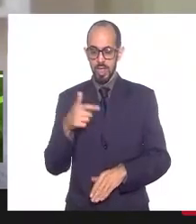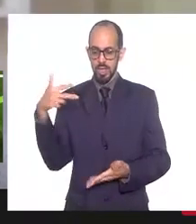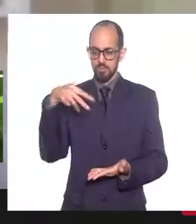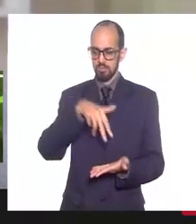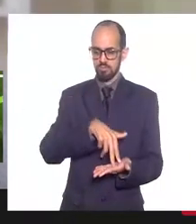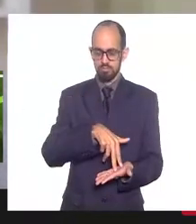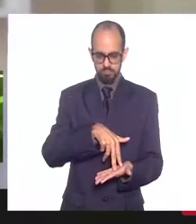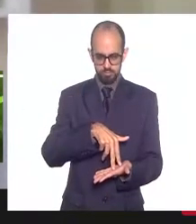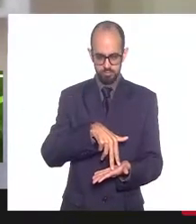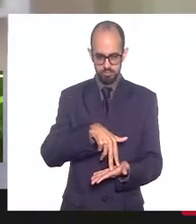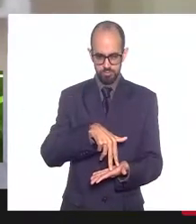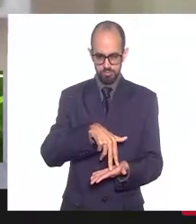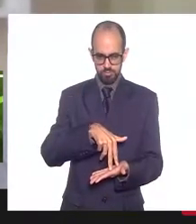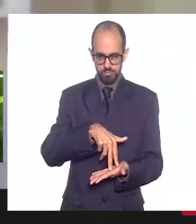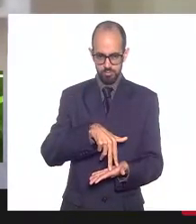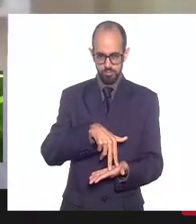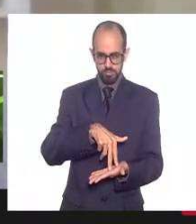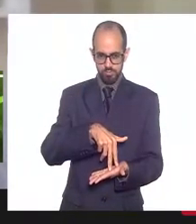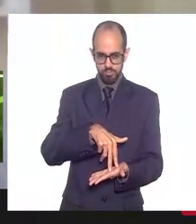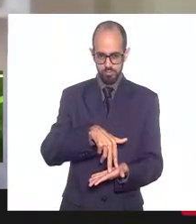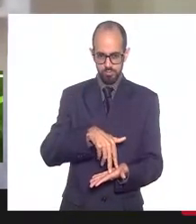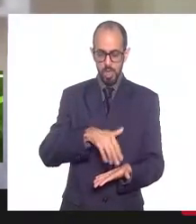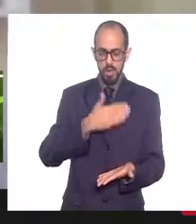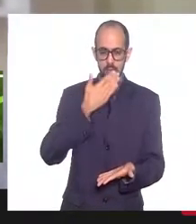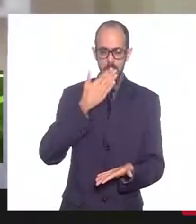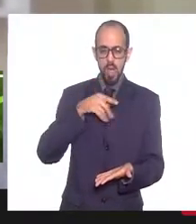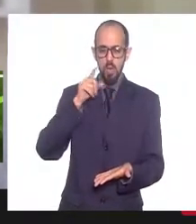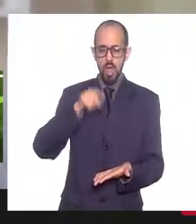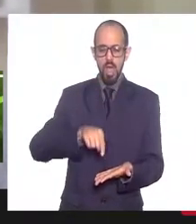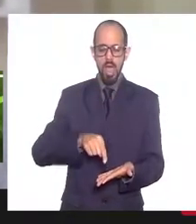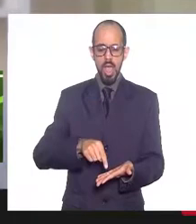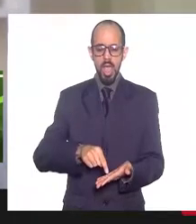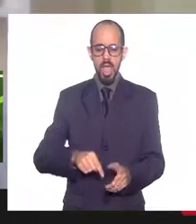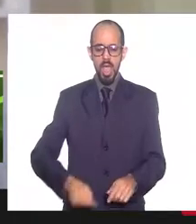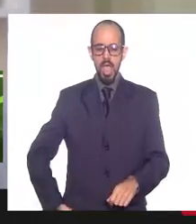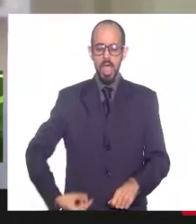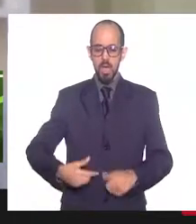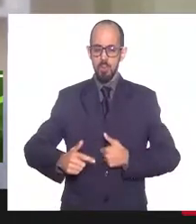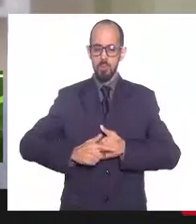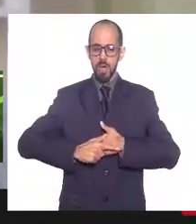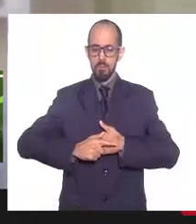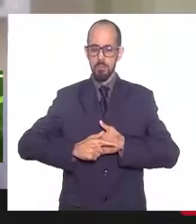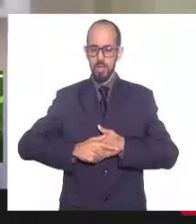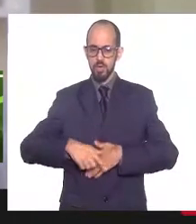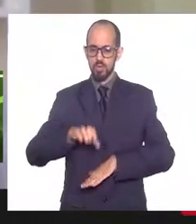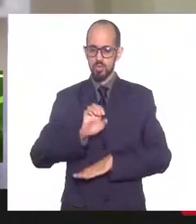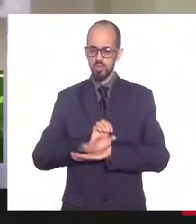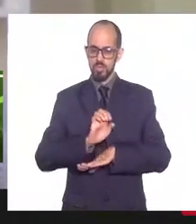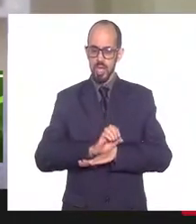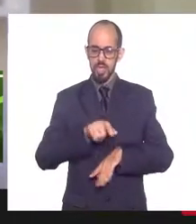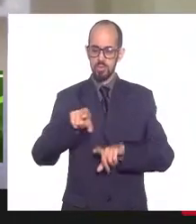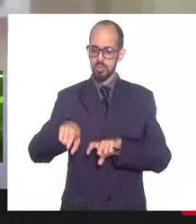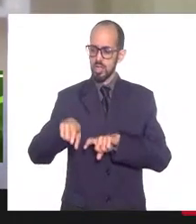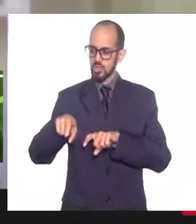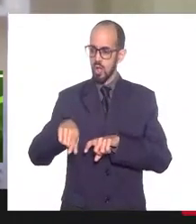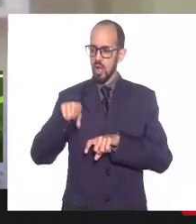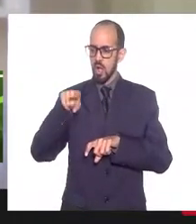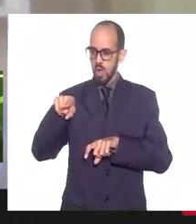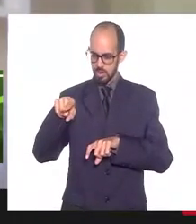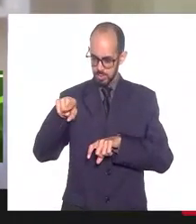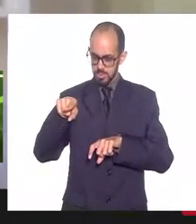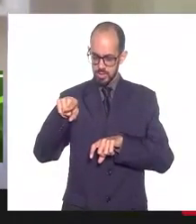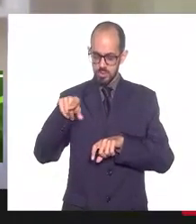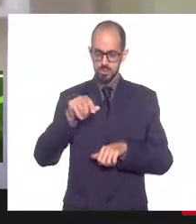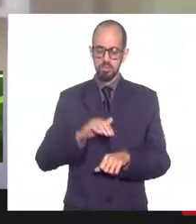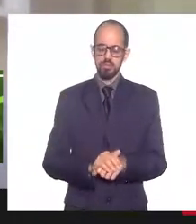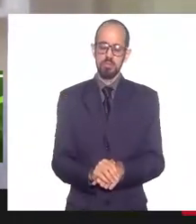presença. Então, qual a presença que nós encontramos nessas áreas onde os terreiros também estão